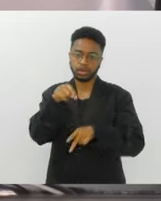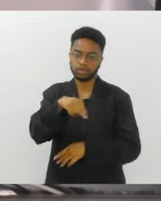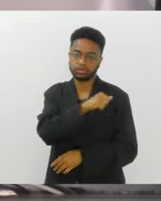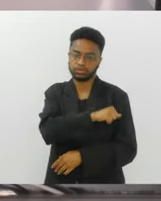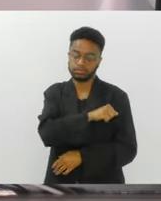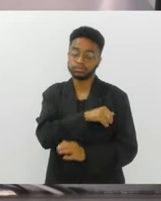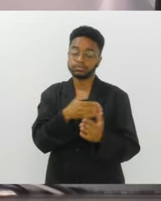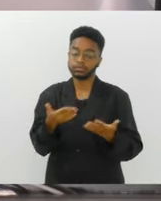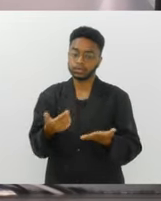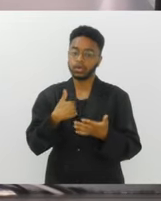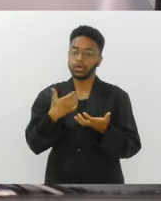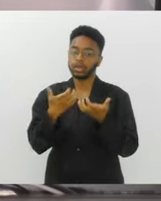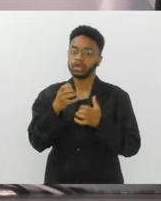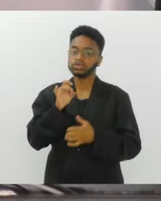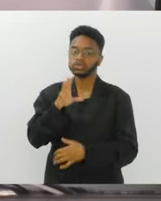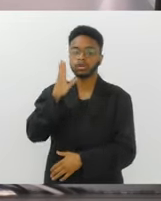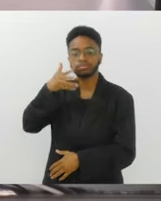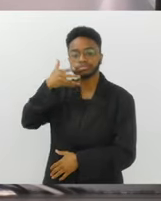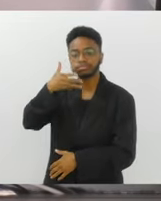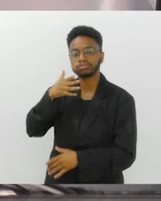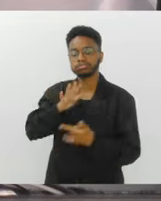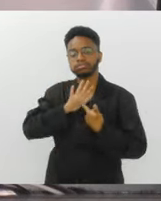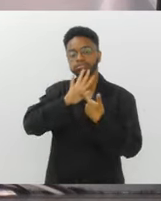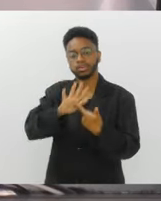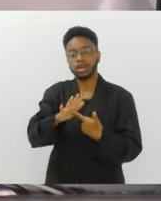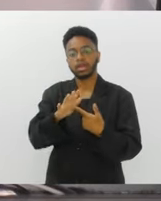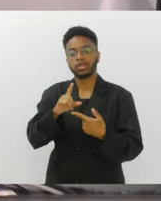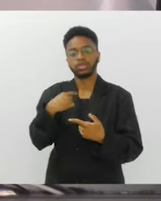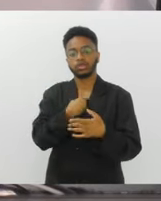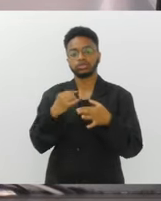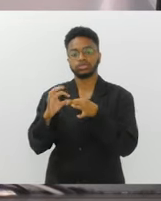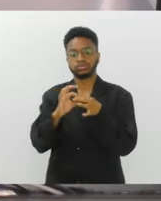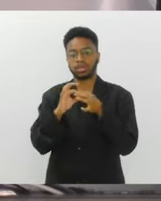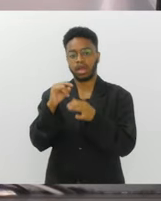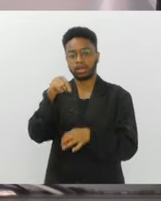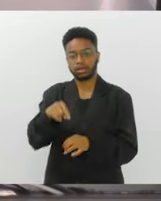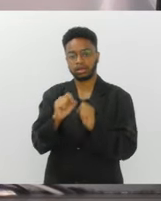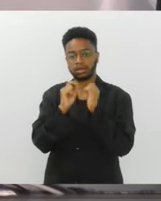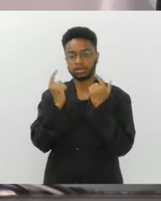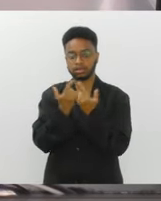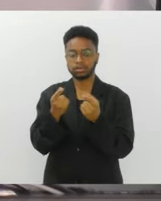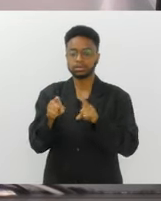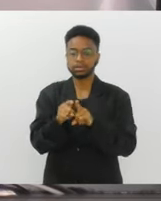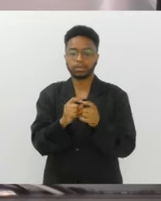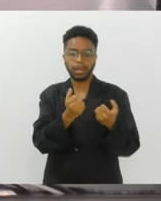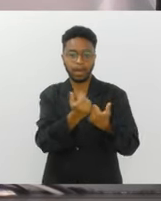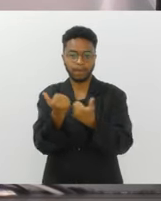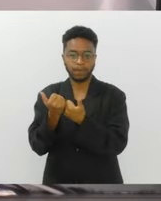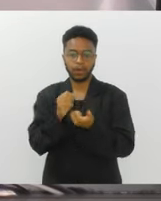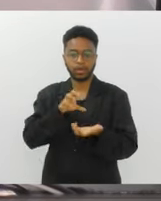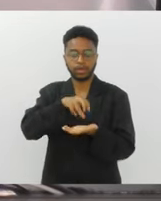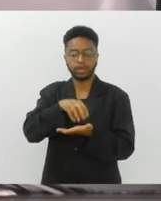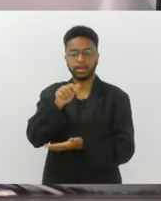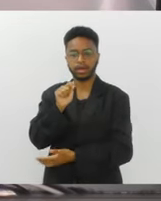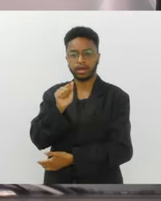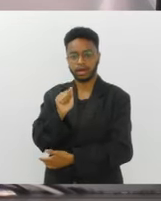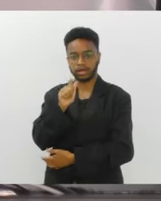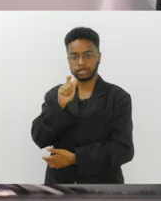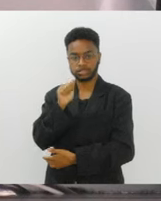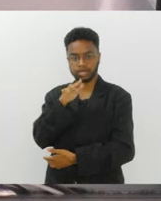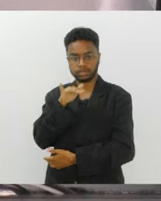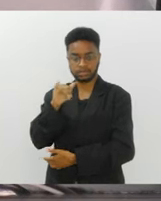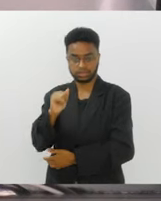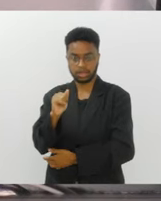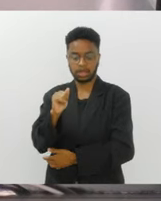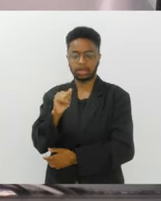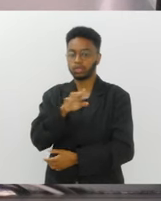aqui colocar a minha palavra, para que a gente possa unir forças no parlamento e fortalecer as agências, e ao invés de